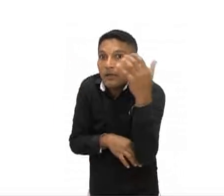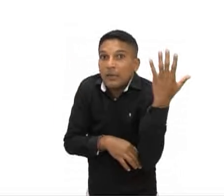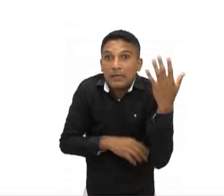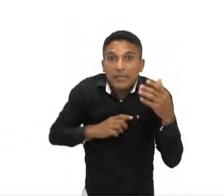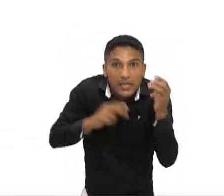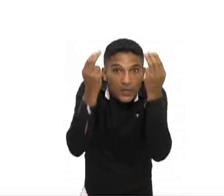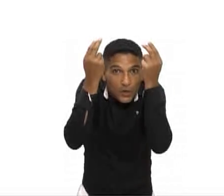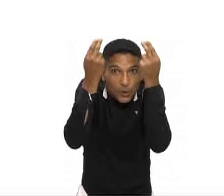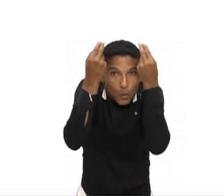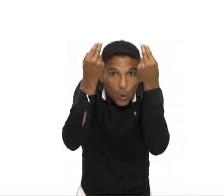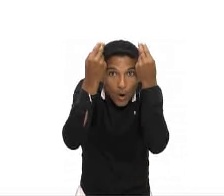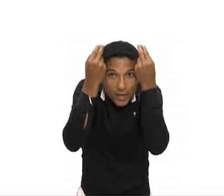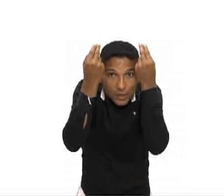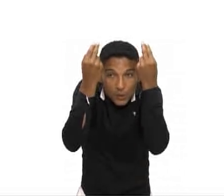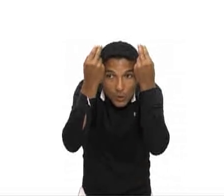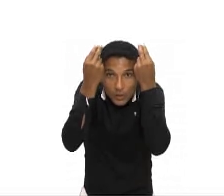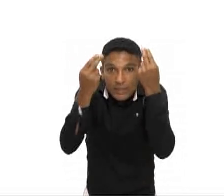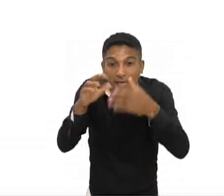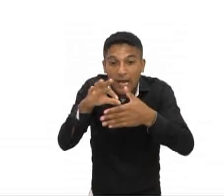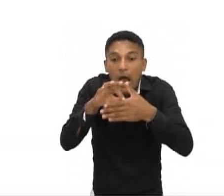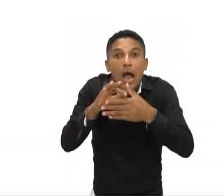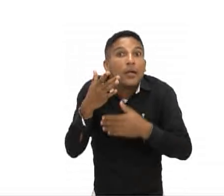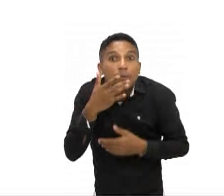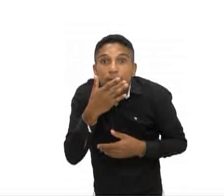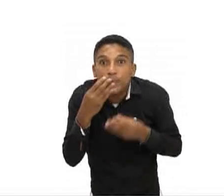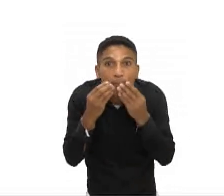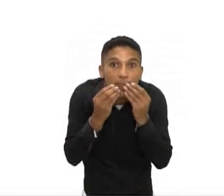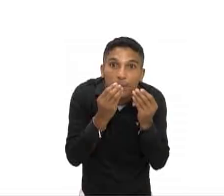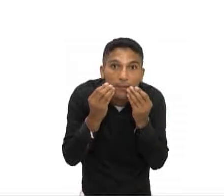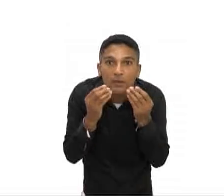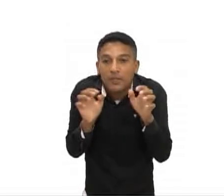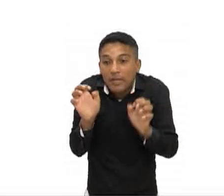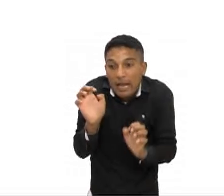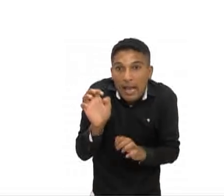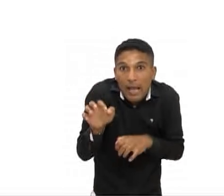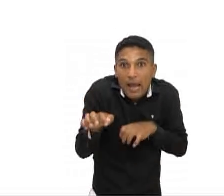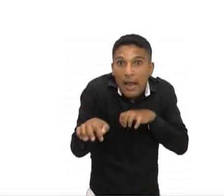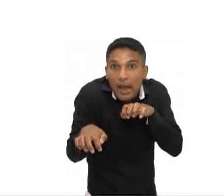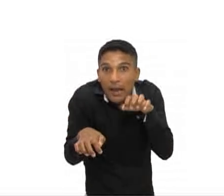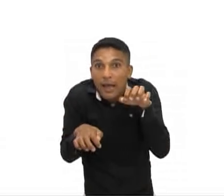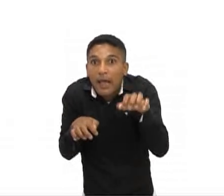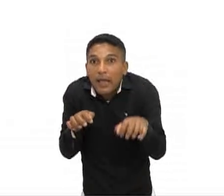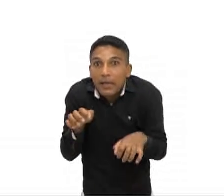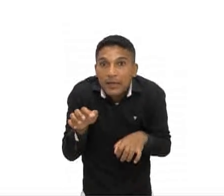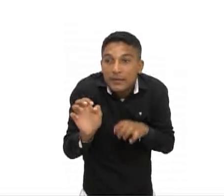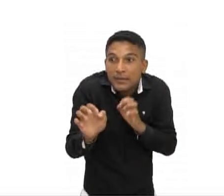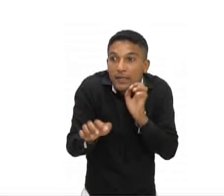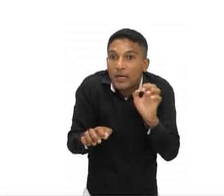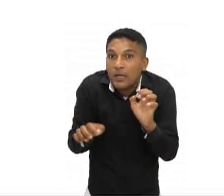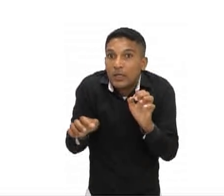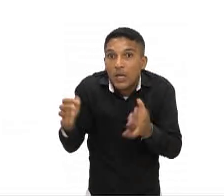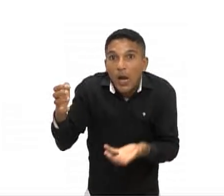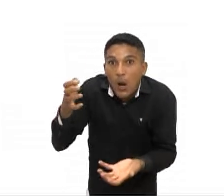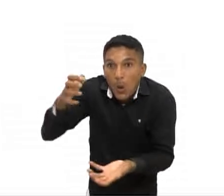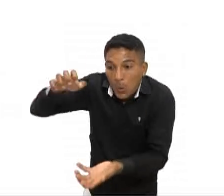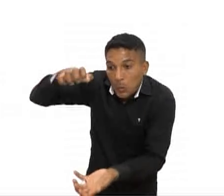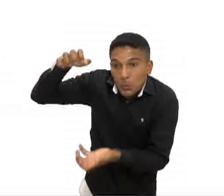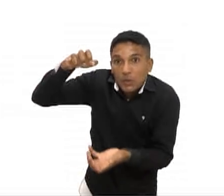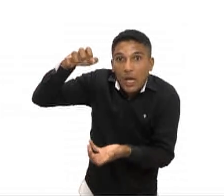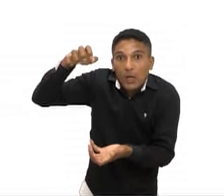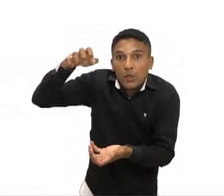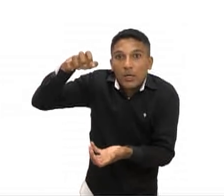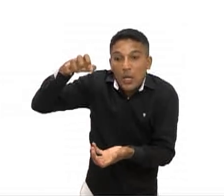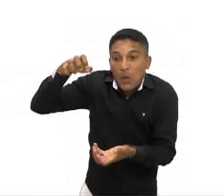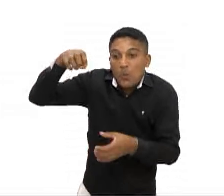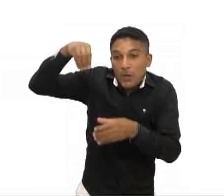eram bichos difíceis de apanhar. O espertinho bichano enfiou no saco um punhado de farelo